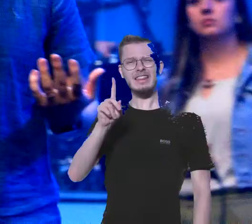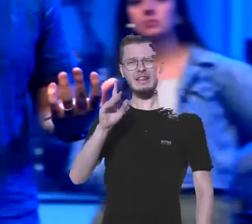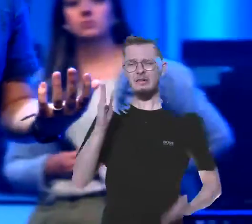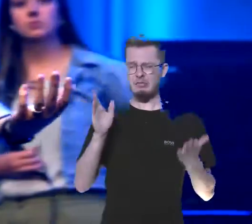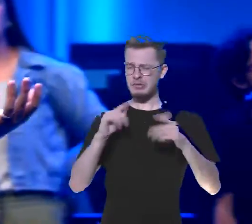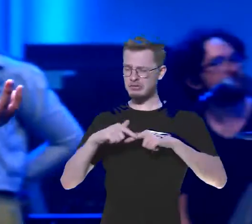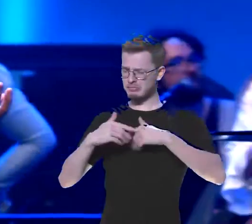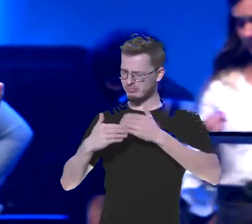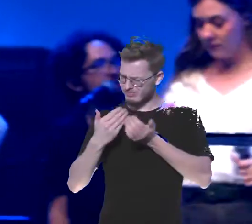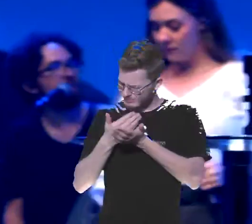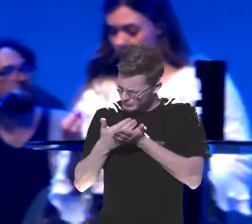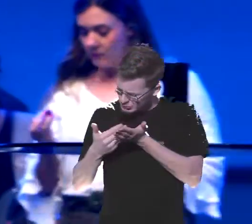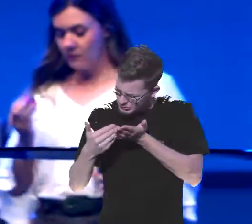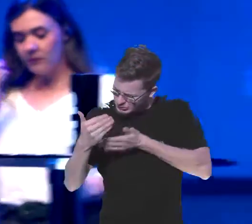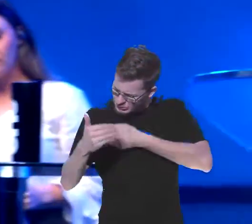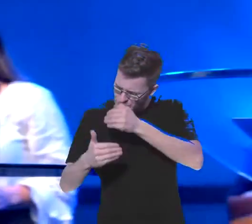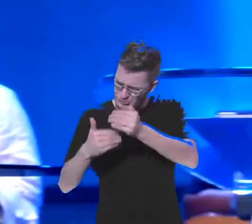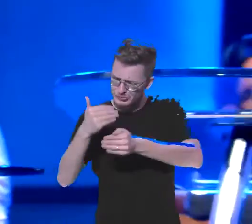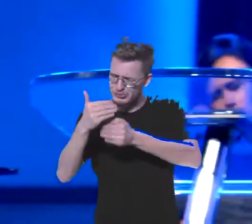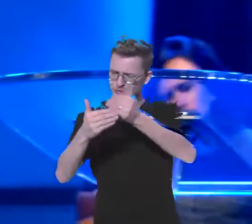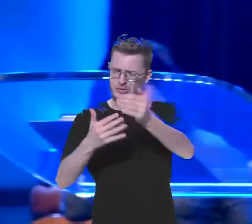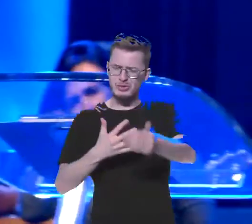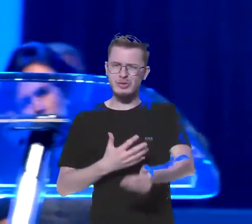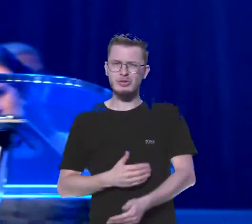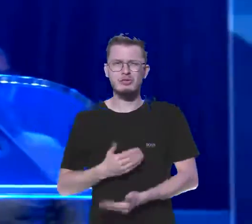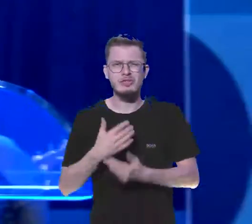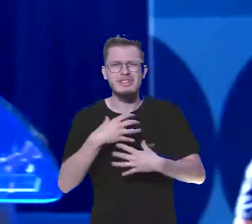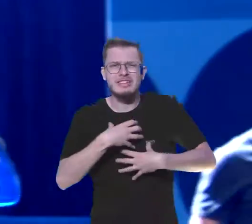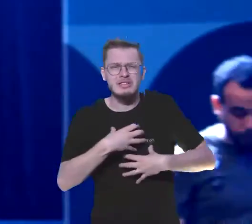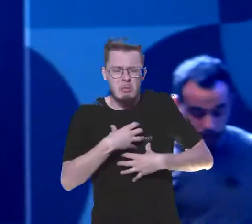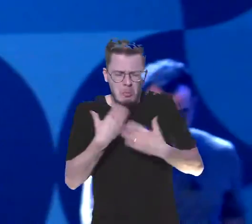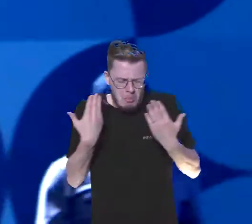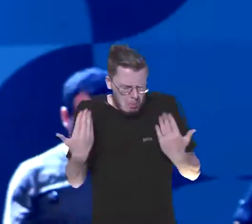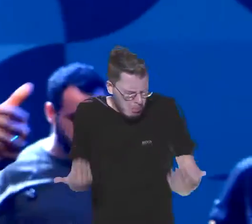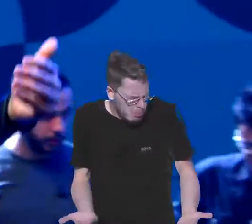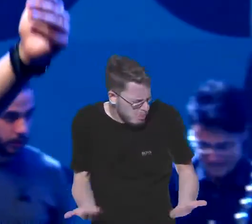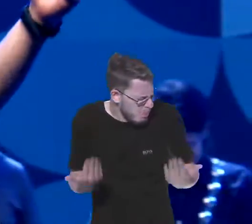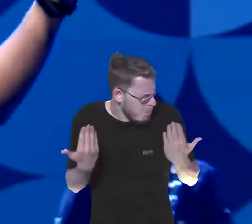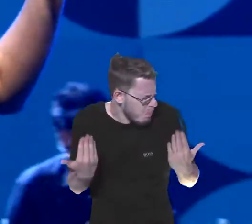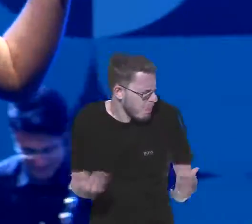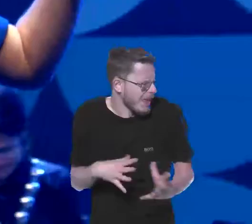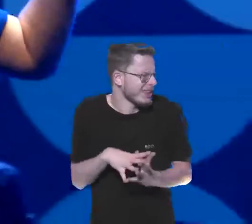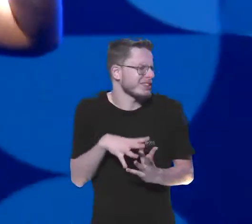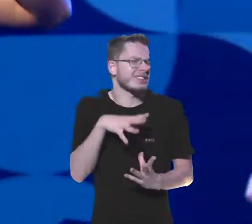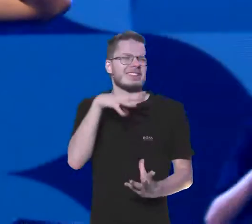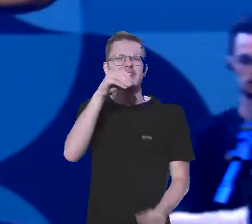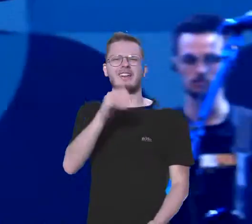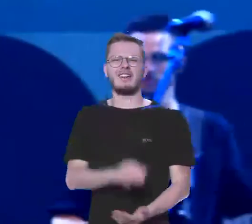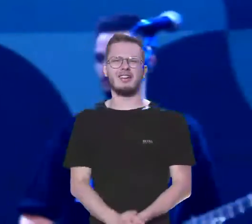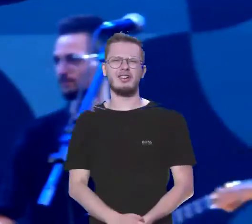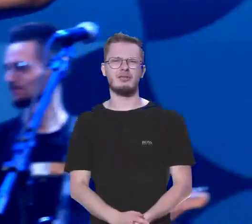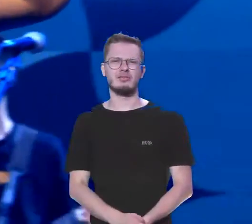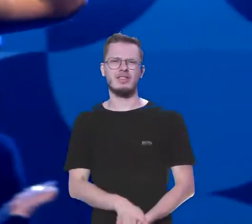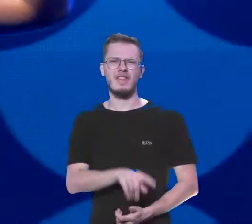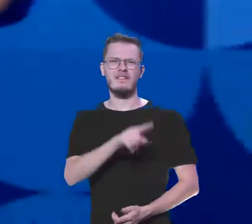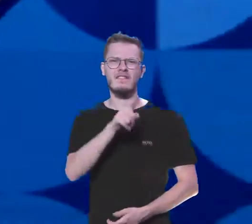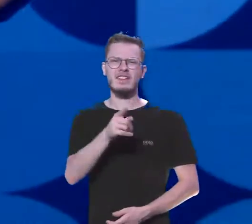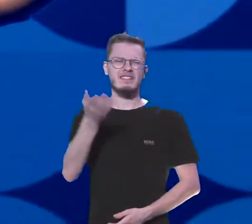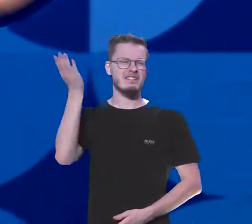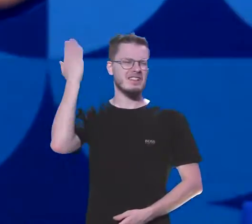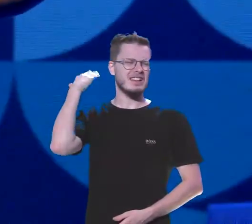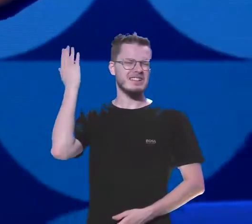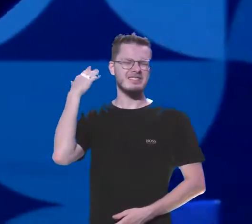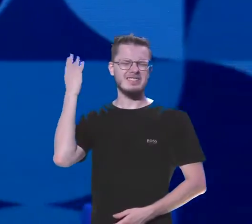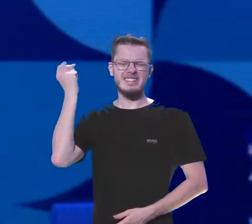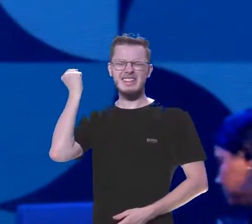sabe você começou a sentir um peso que você não sentia antes na alma. Faz tempo que você não ouve a Deus, e agora você está reconhecendo: meu